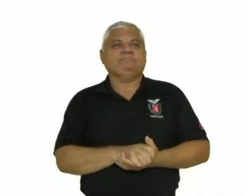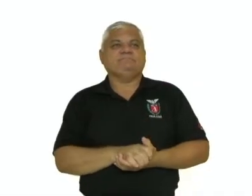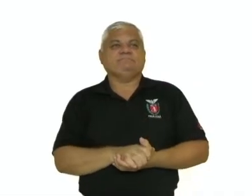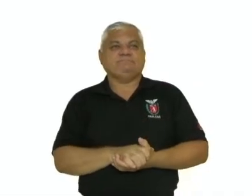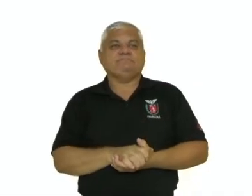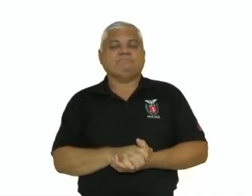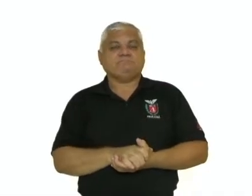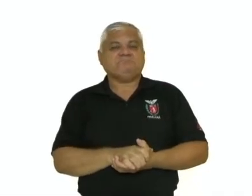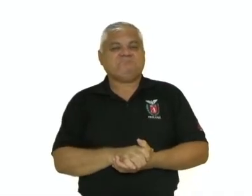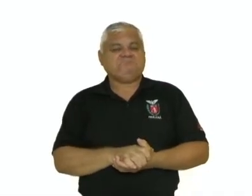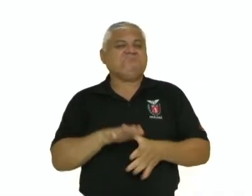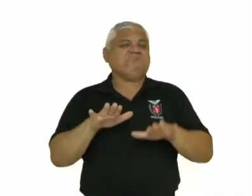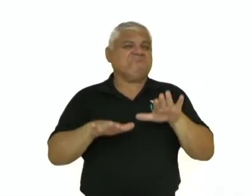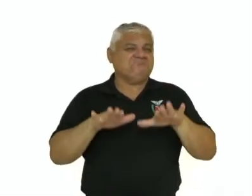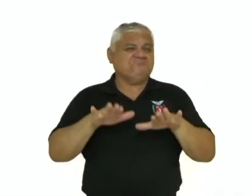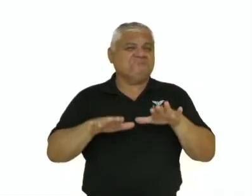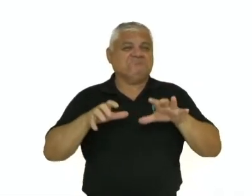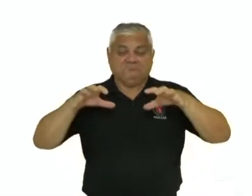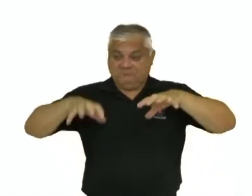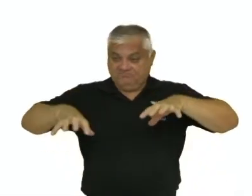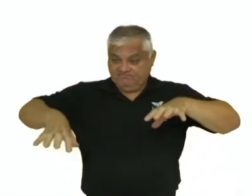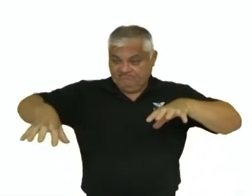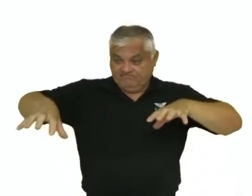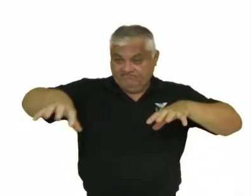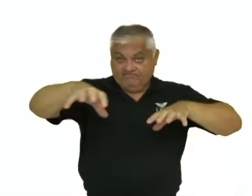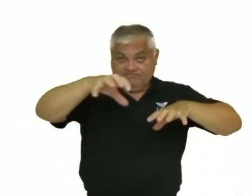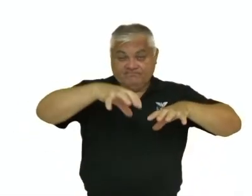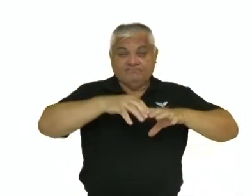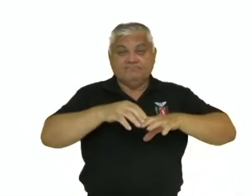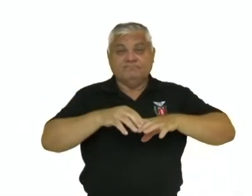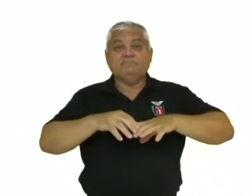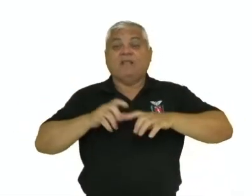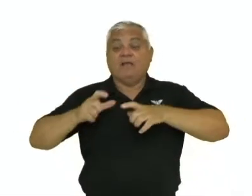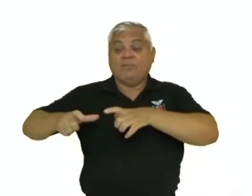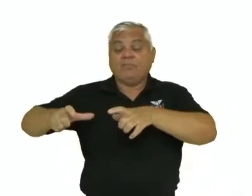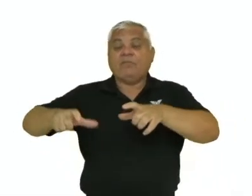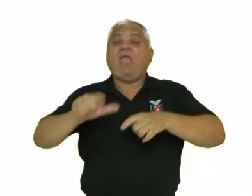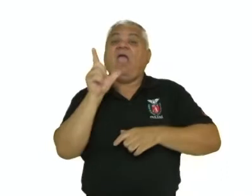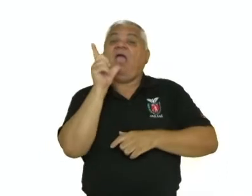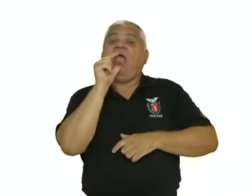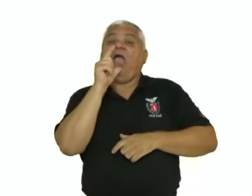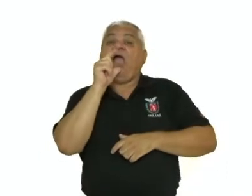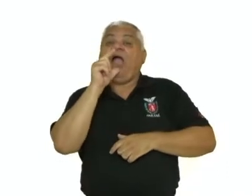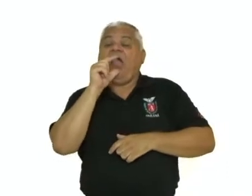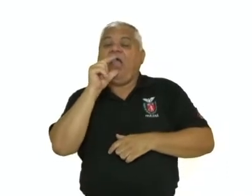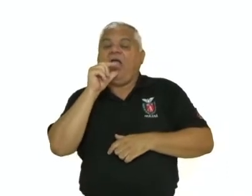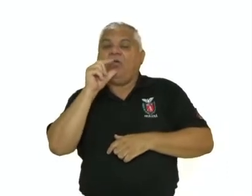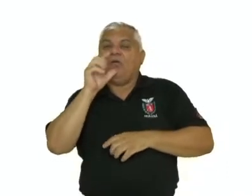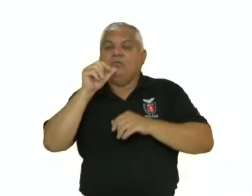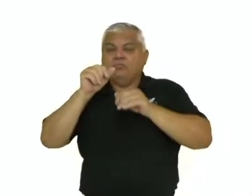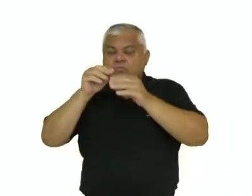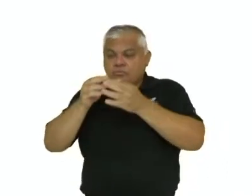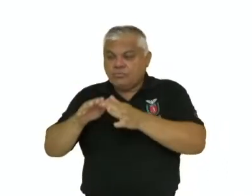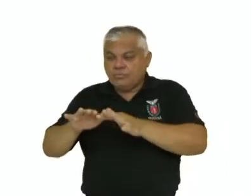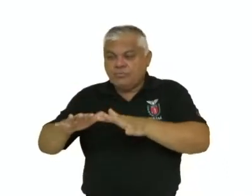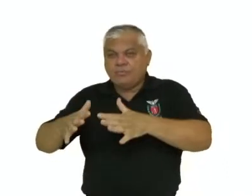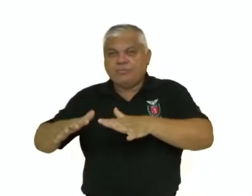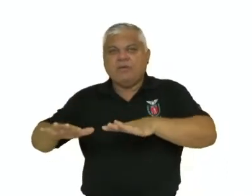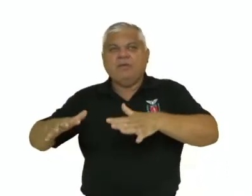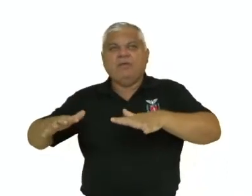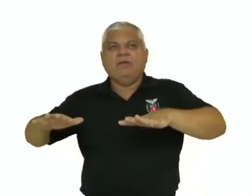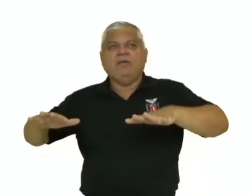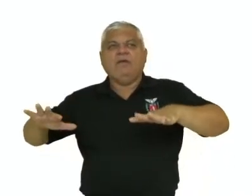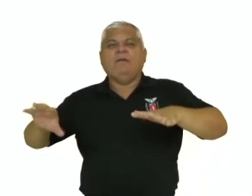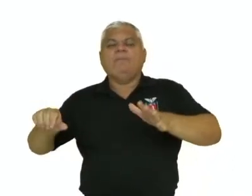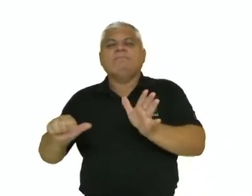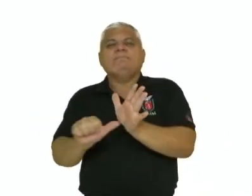Foi provavelmente nessas regiões mais baixas, onde a água no estado líquido foi se acumulando, que surgiu o quê?